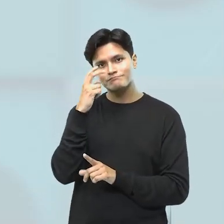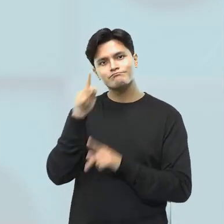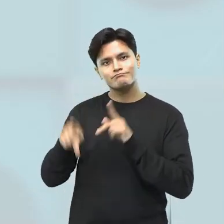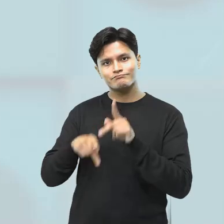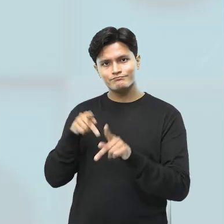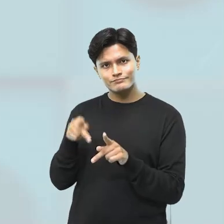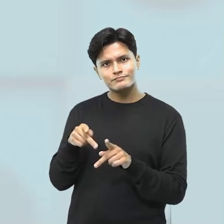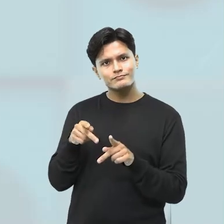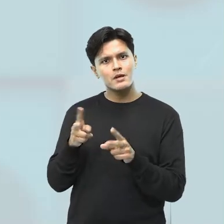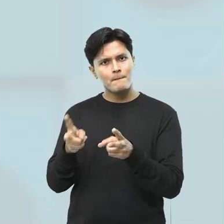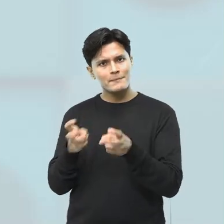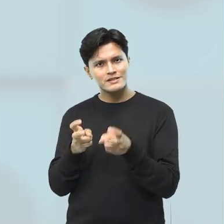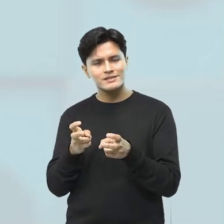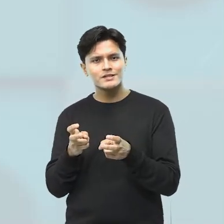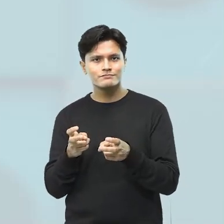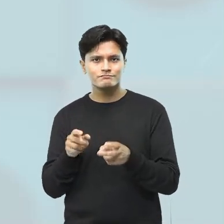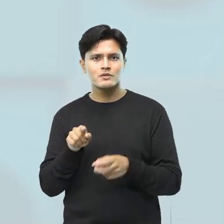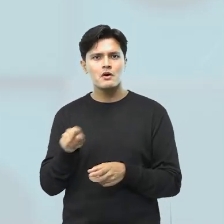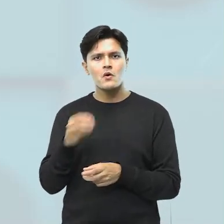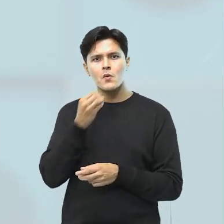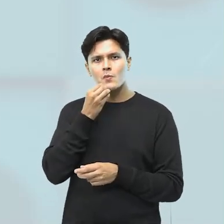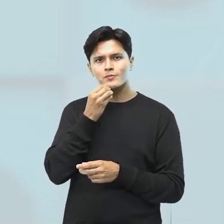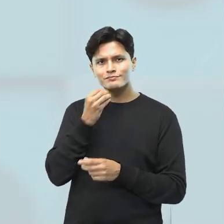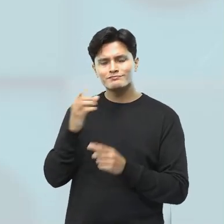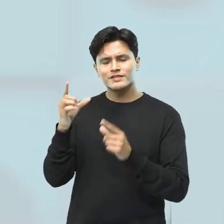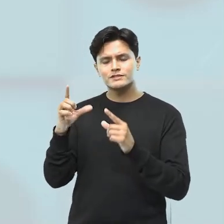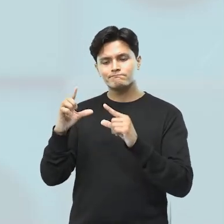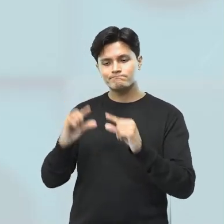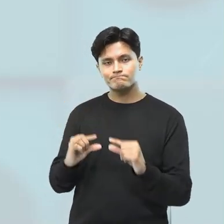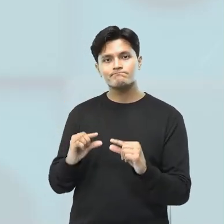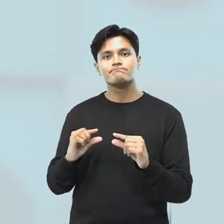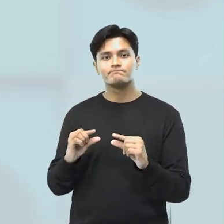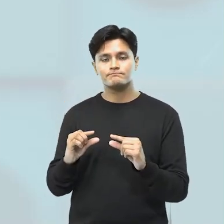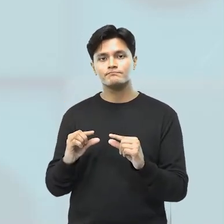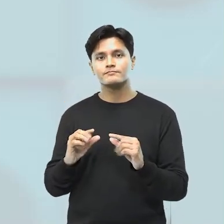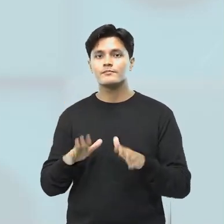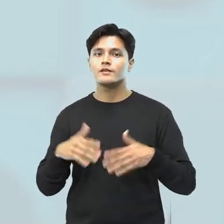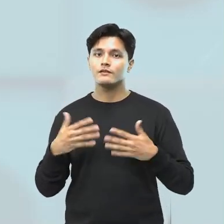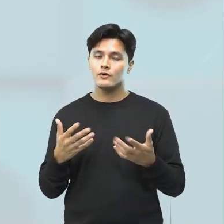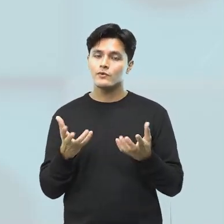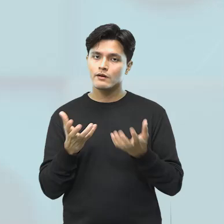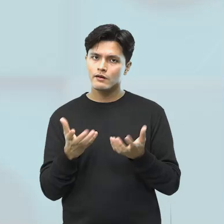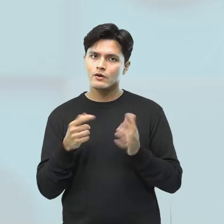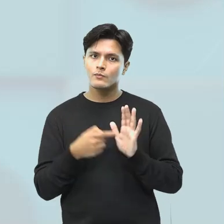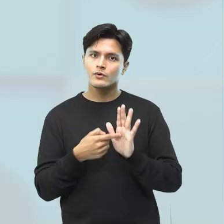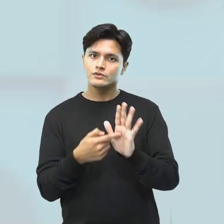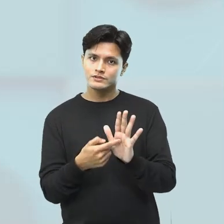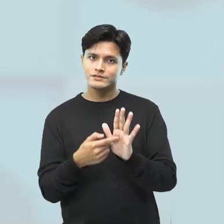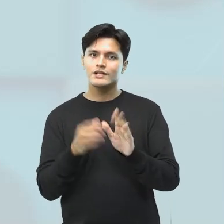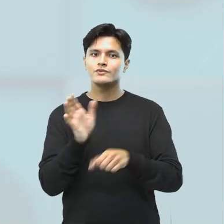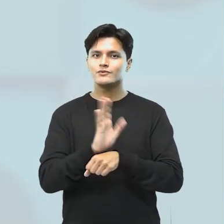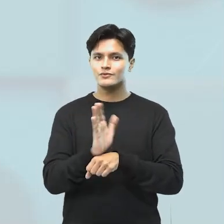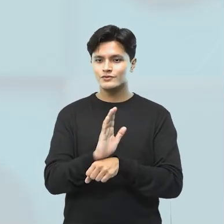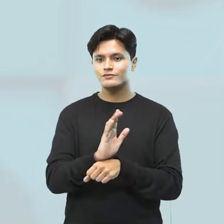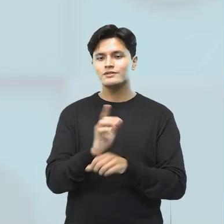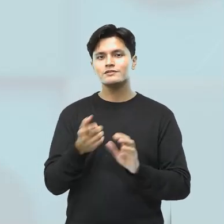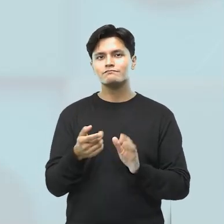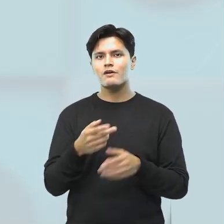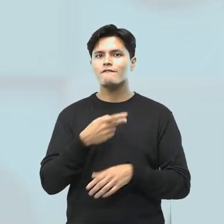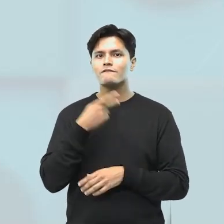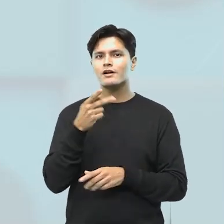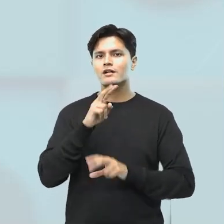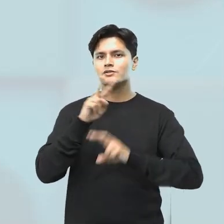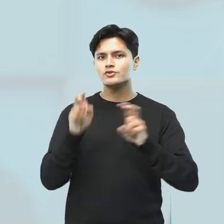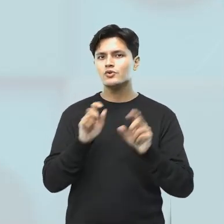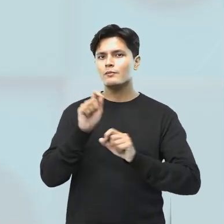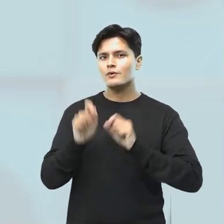são desamparados em muitas coisas? Então, para isso, eu vou mostrar para vocês, eu quero que vocês fiquem atentos ao vídeo onde fala sobre as